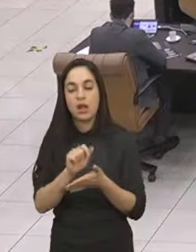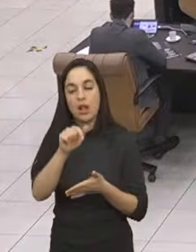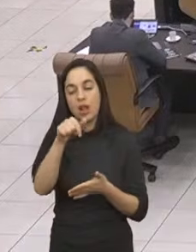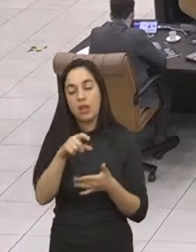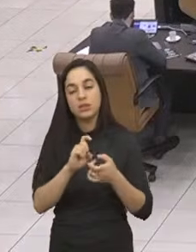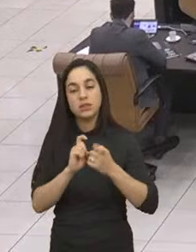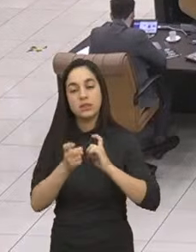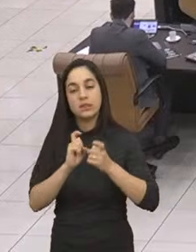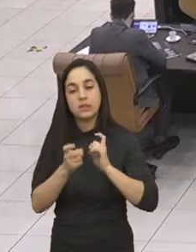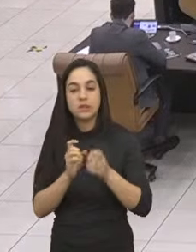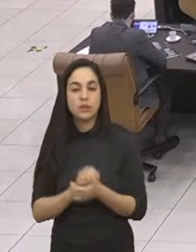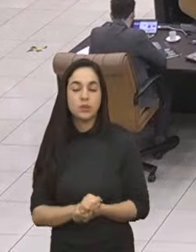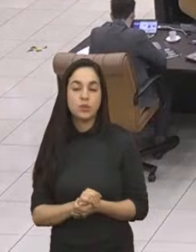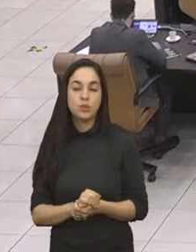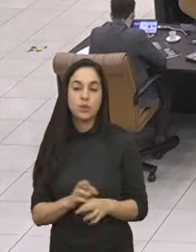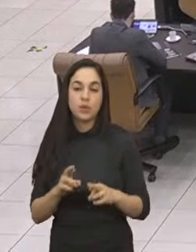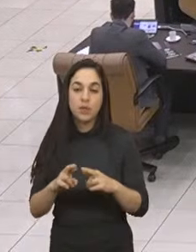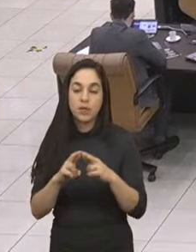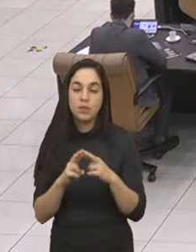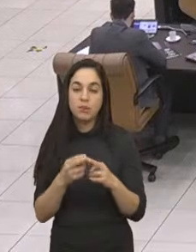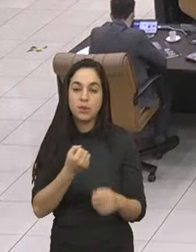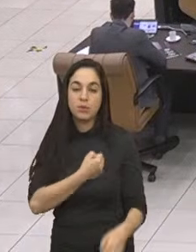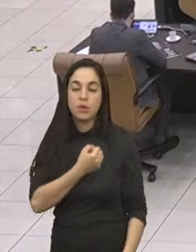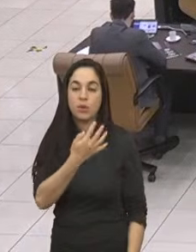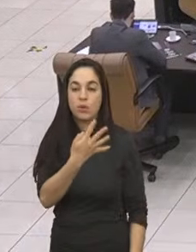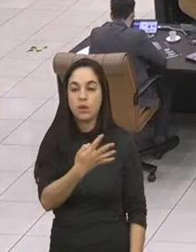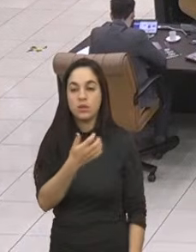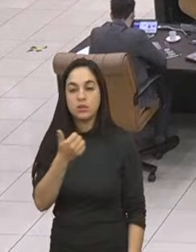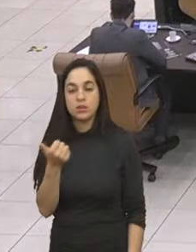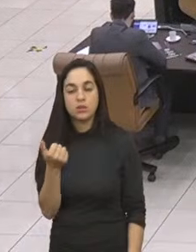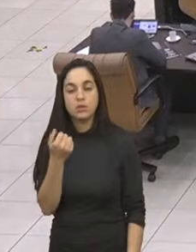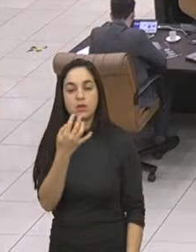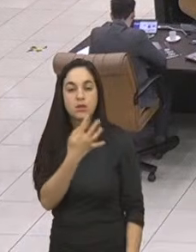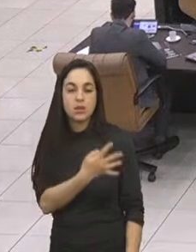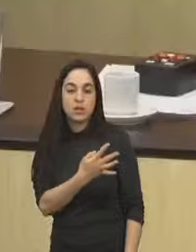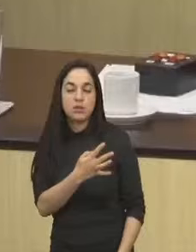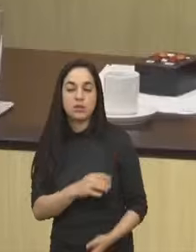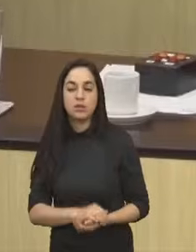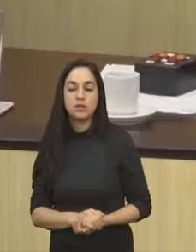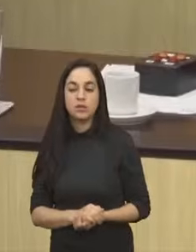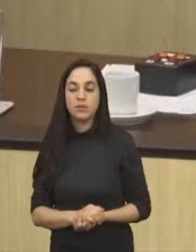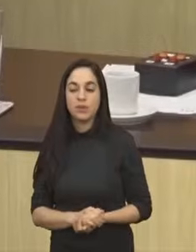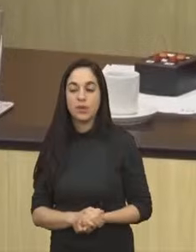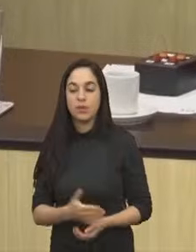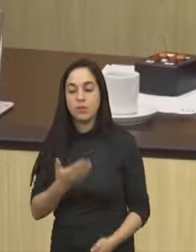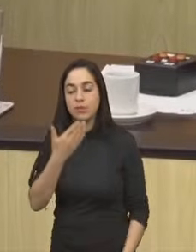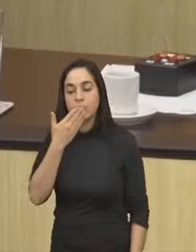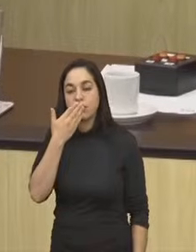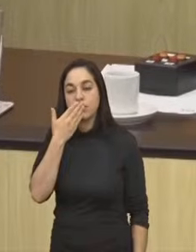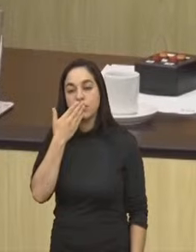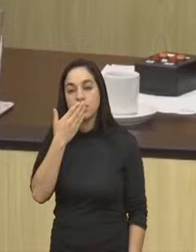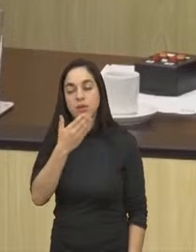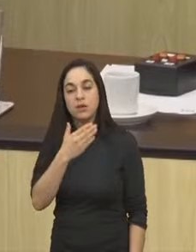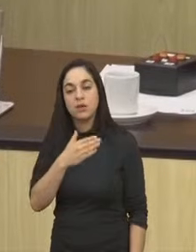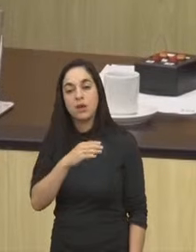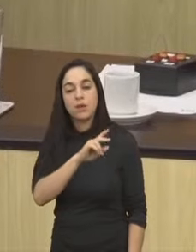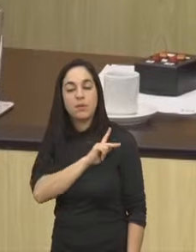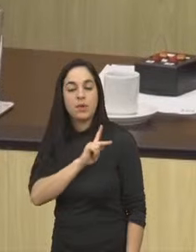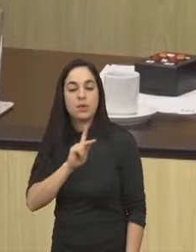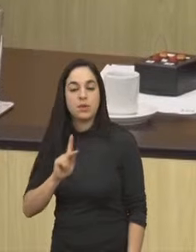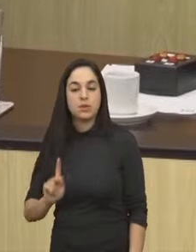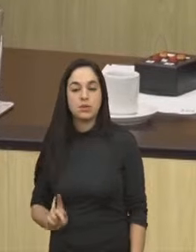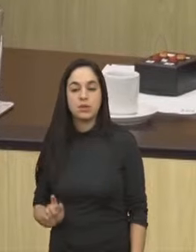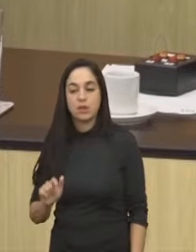sessão. Requerimento 414. Requeremos ao excelentíssimo senhor presidente